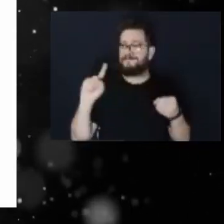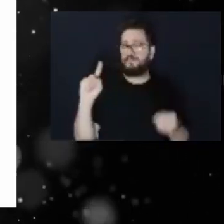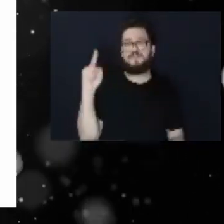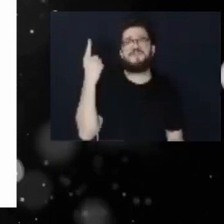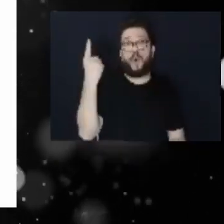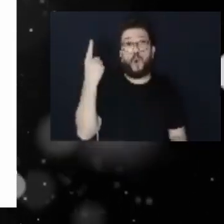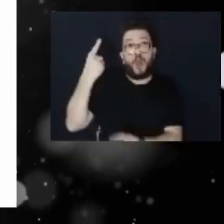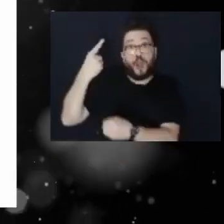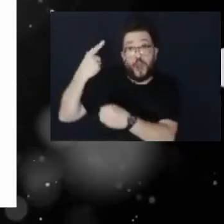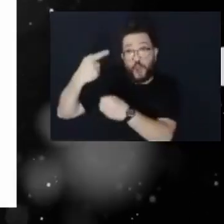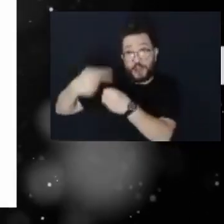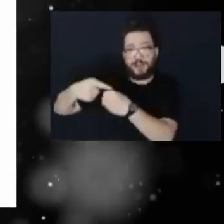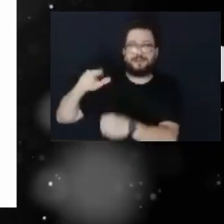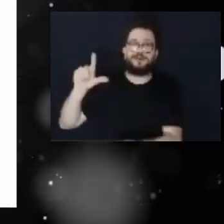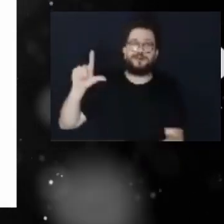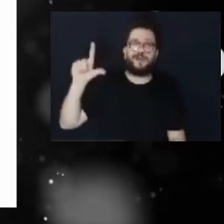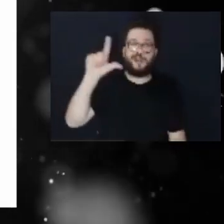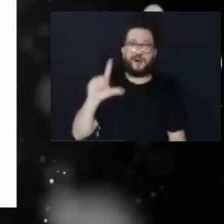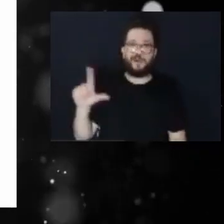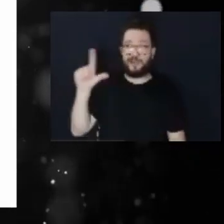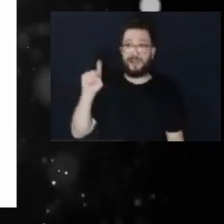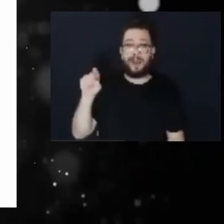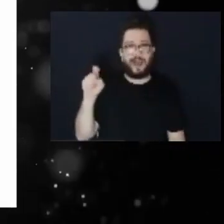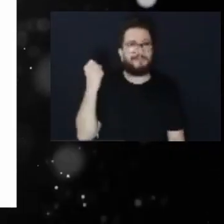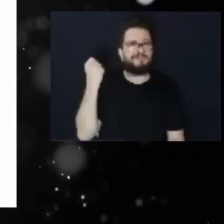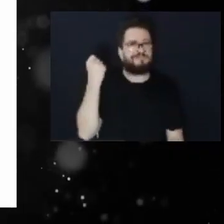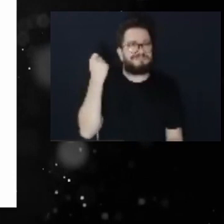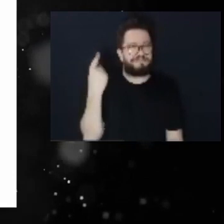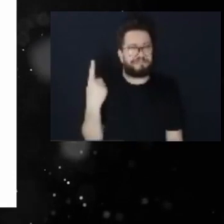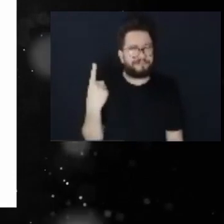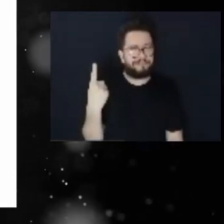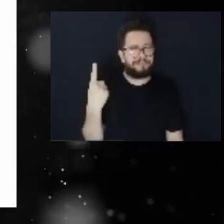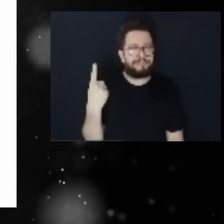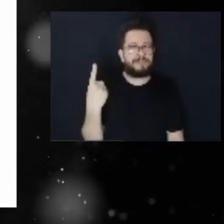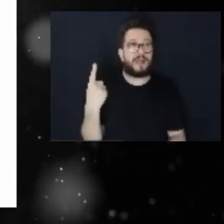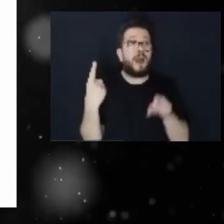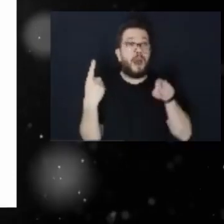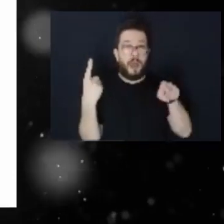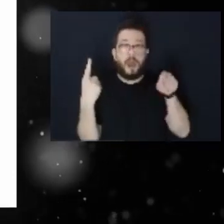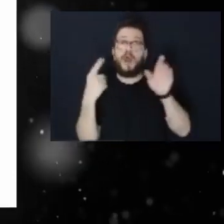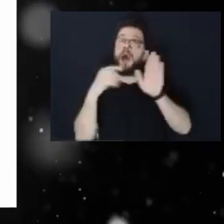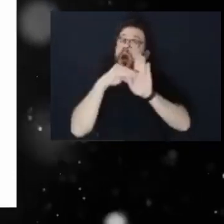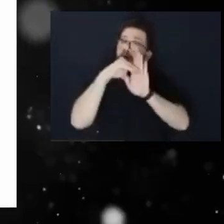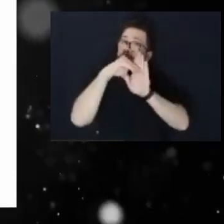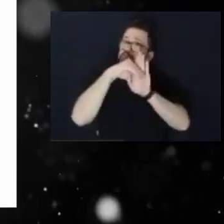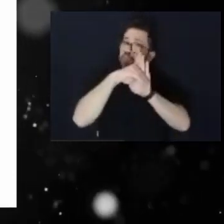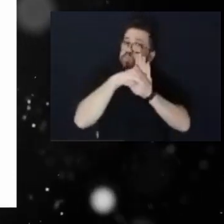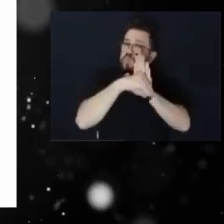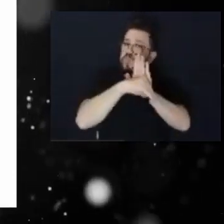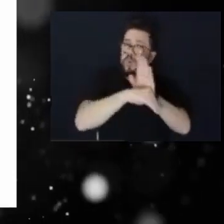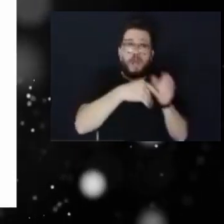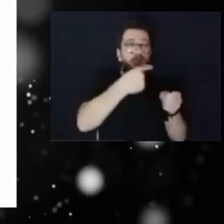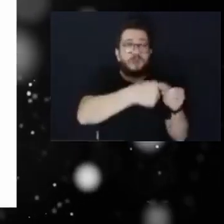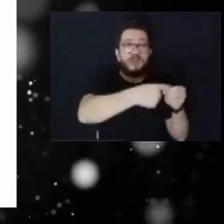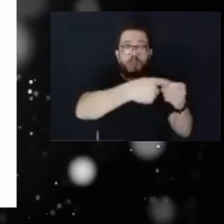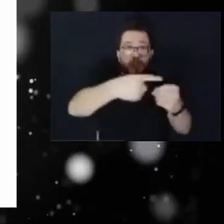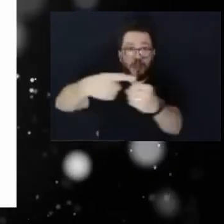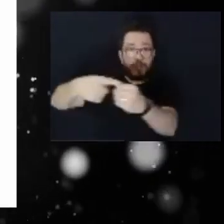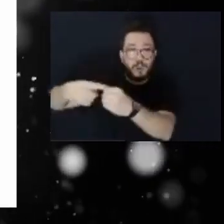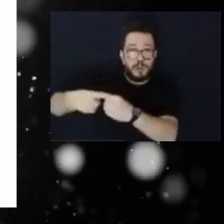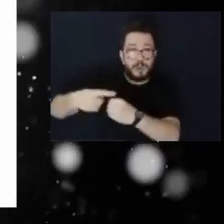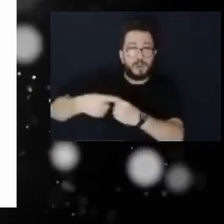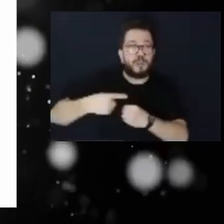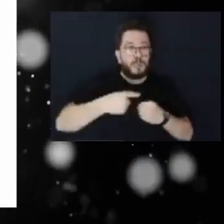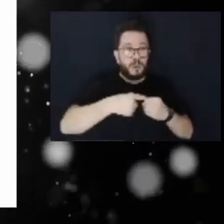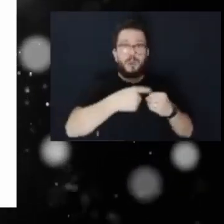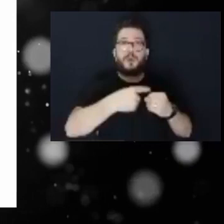Londrina, diferentemente das outras cidades que estão apresentando queda, embora seja completamente inviável ainda um relaxamento das